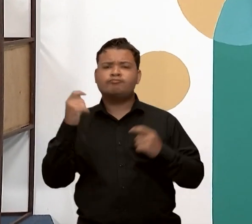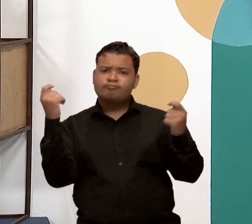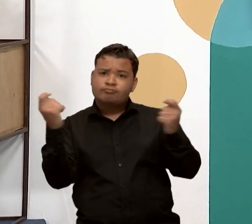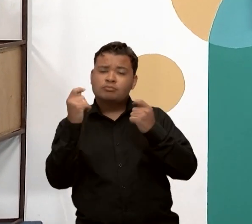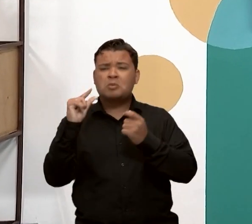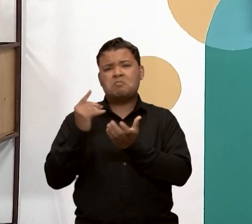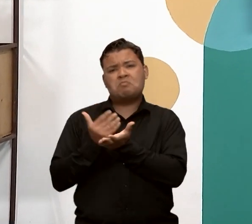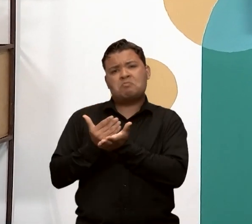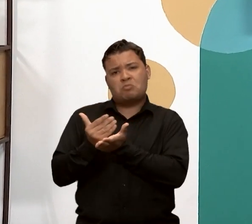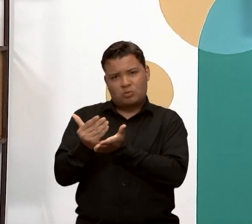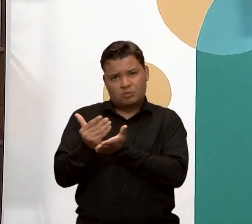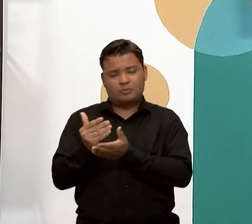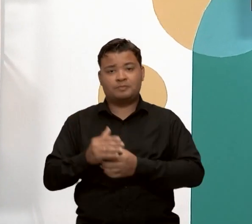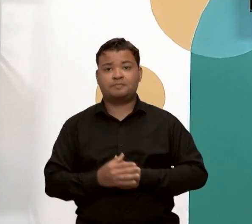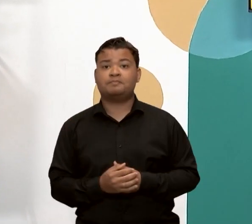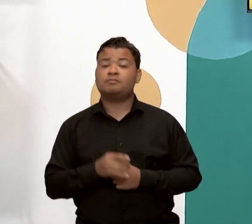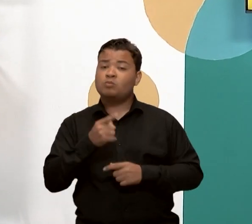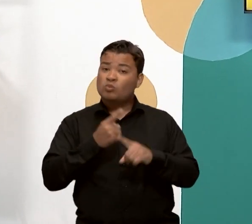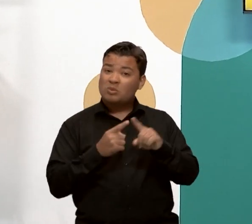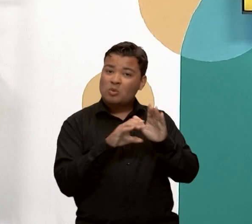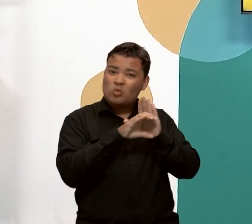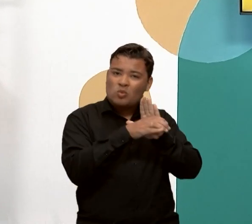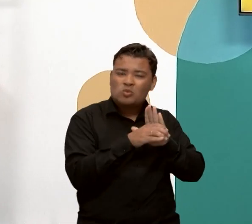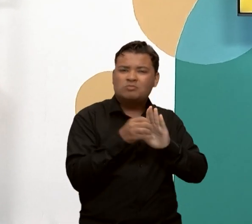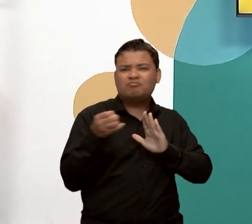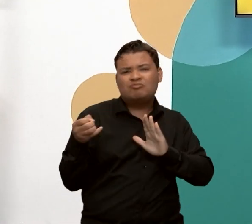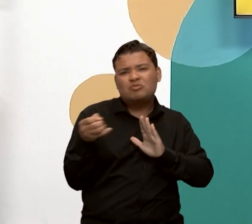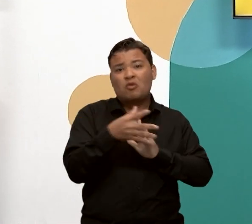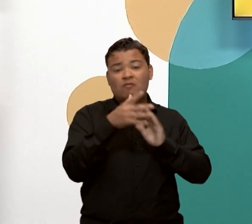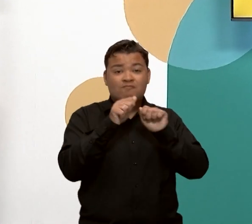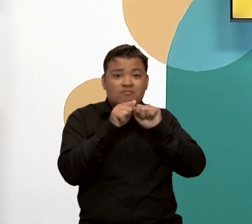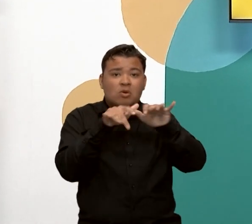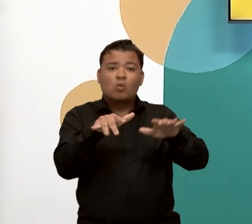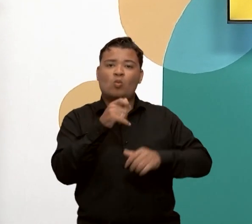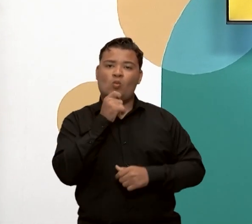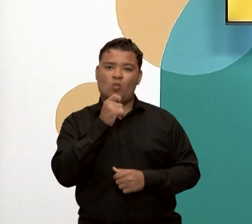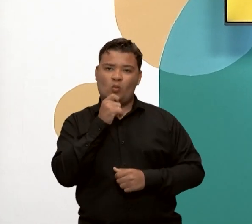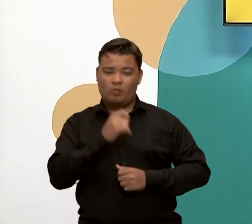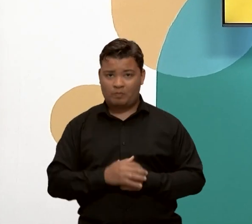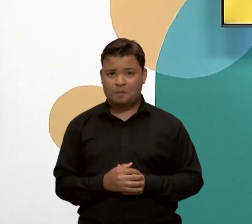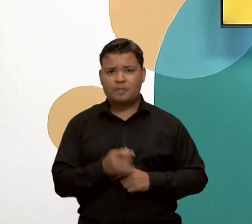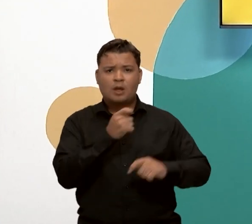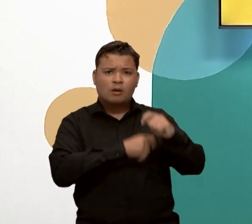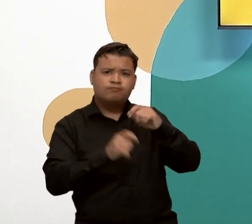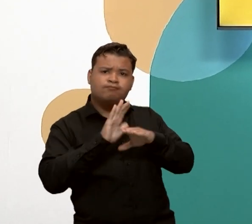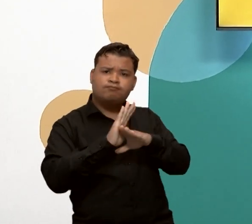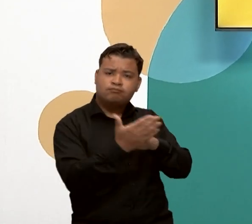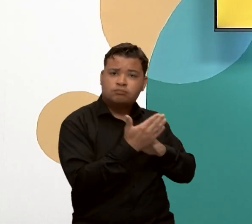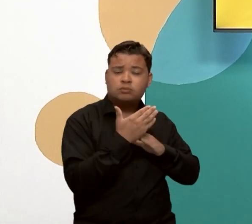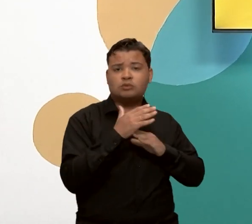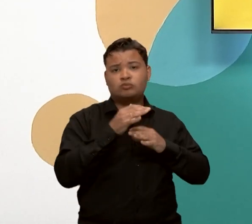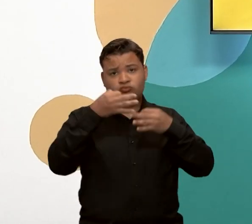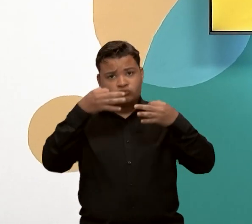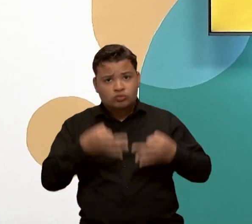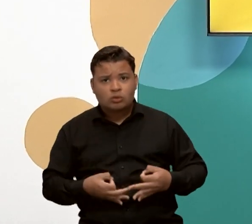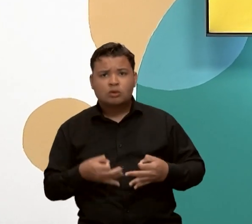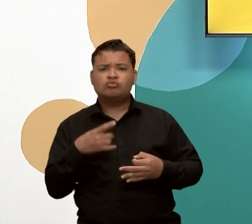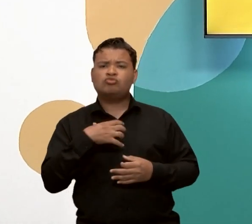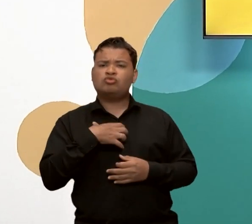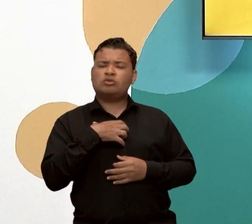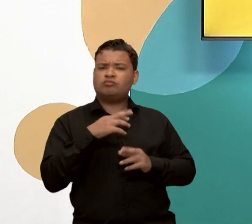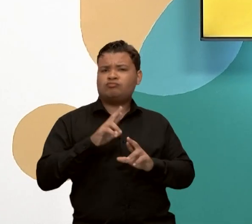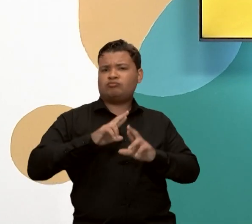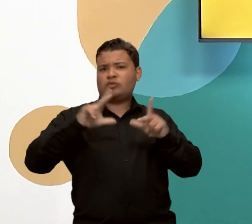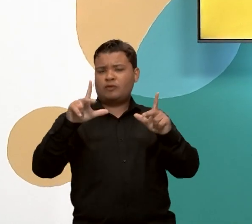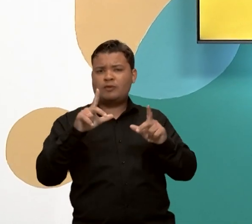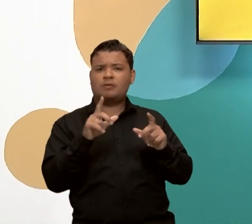um conceito ainda pouco conhecido. Economia solidária é um jeito diferente de produzir, vender e comprar,